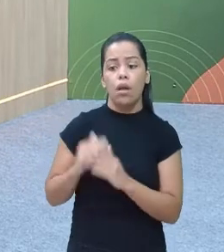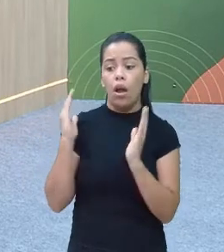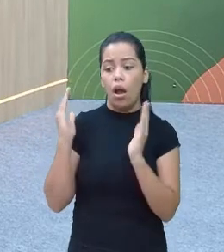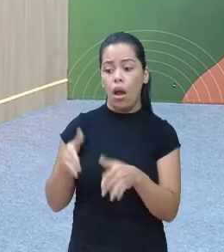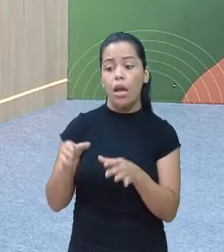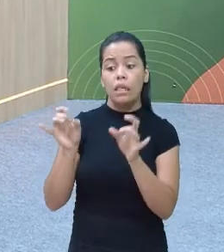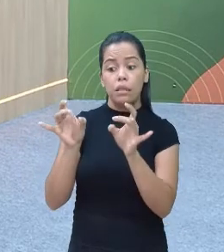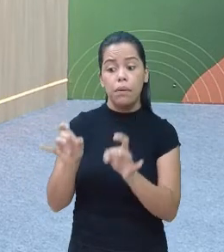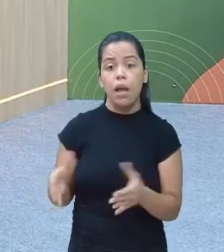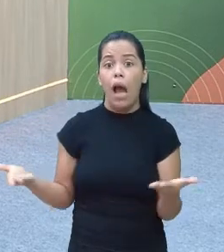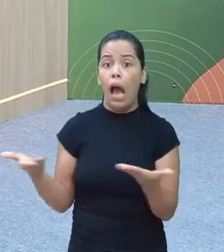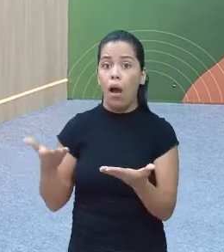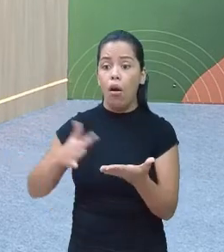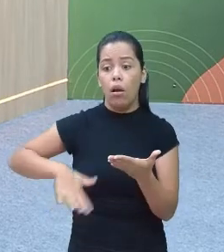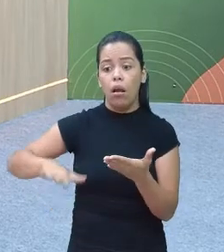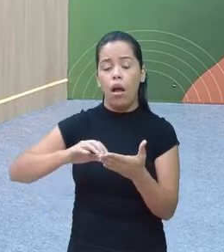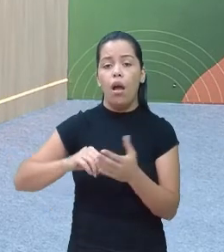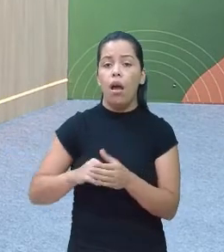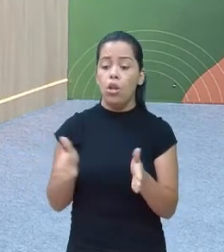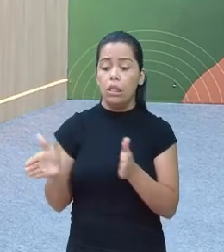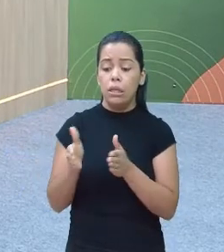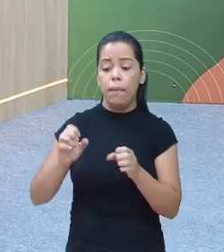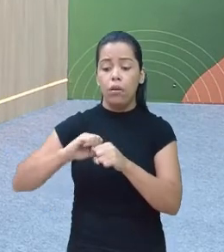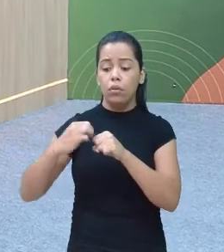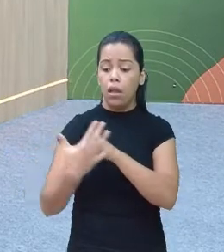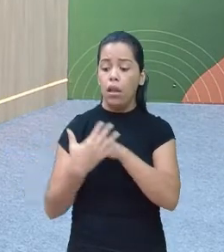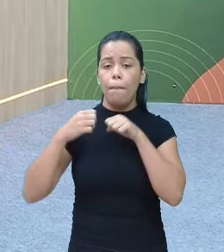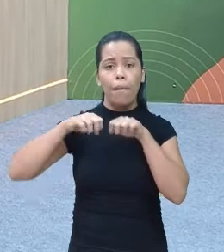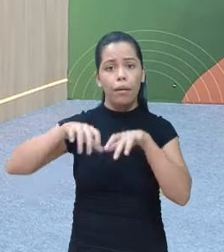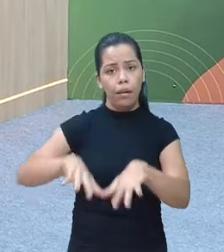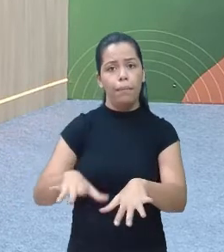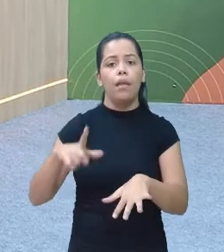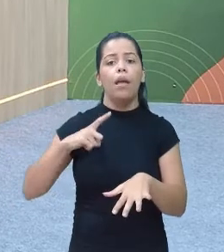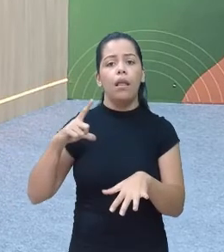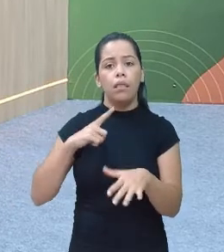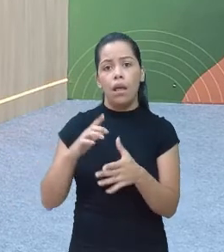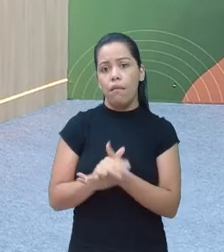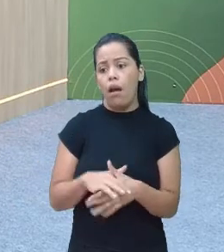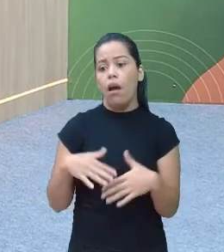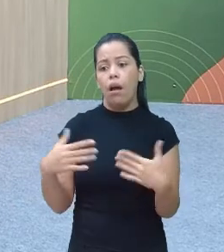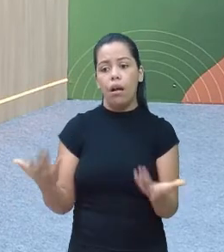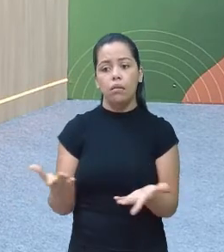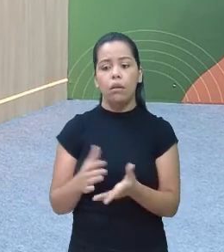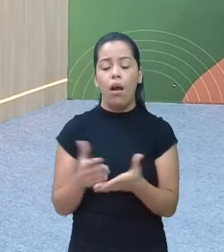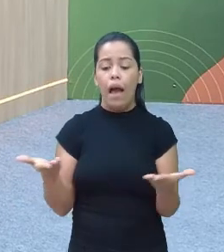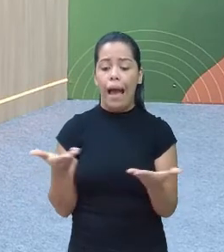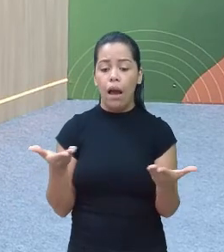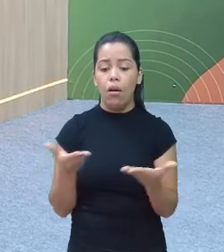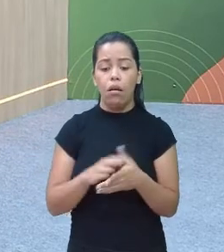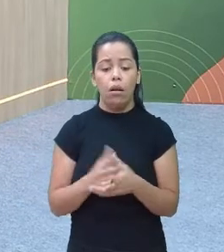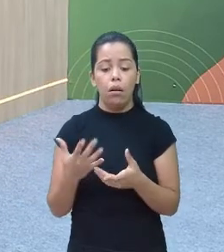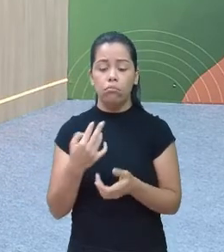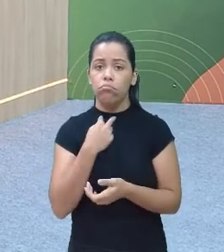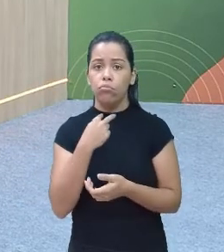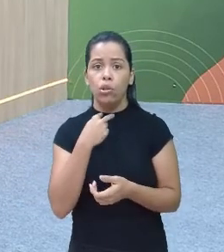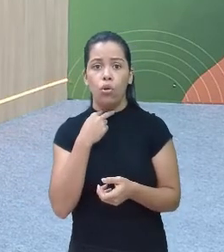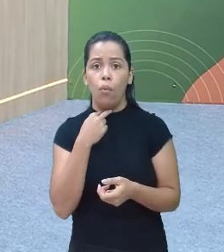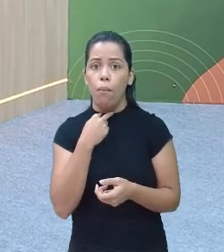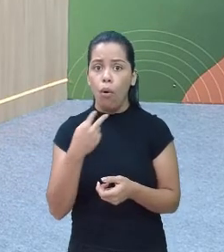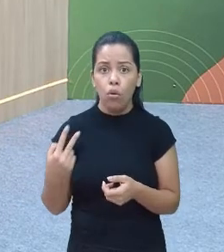que, vou para o home office, preciso trabalhar externo, então não posso estar dentro de um escritório, não